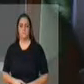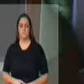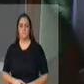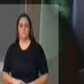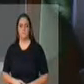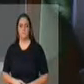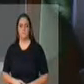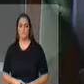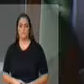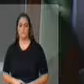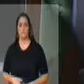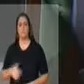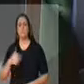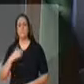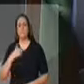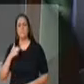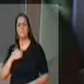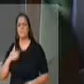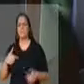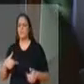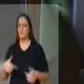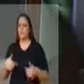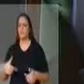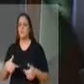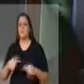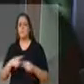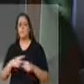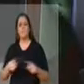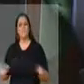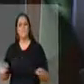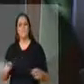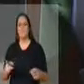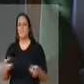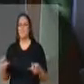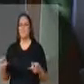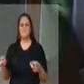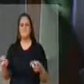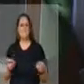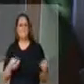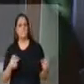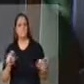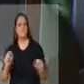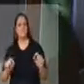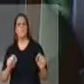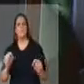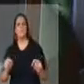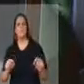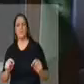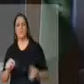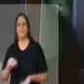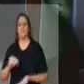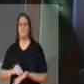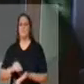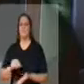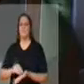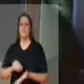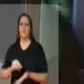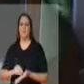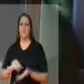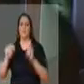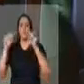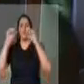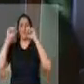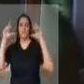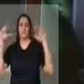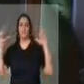em torno desse projeto, mas sinto que a resistência está muito relacionada com a questão econômica. Alguns dizem, ah, não,